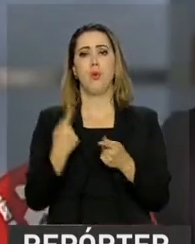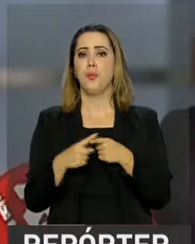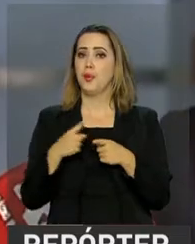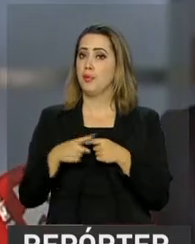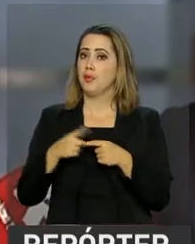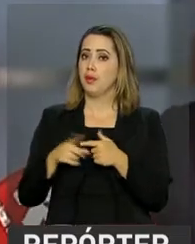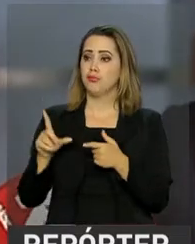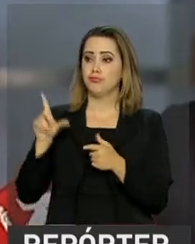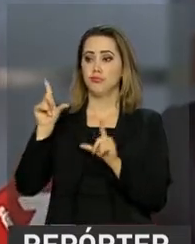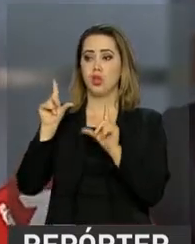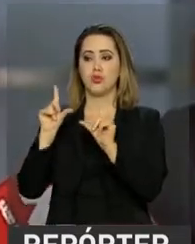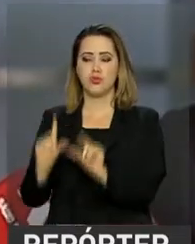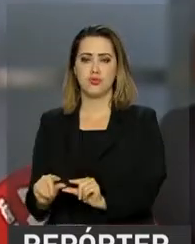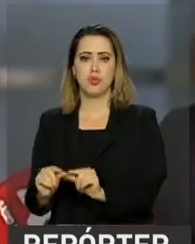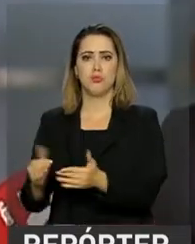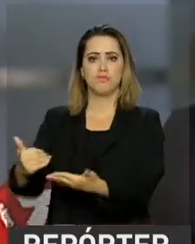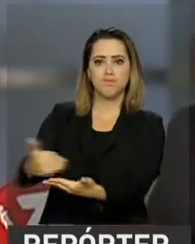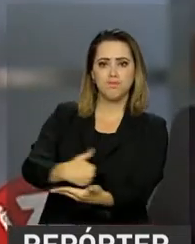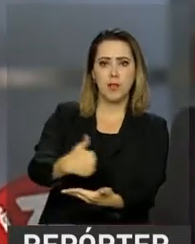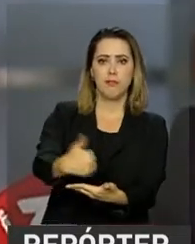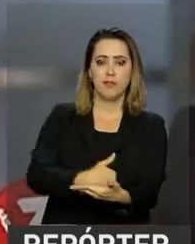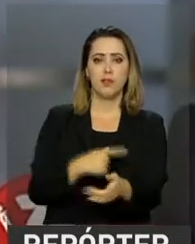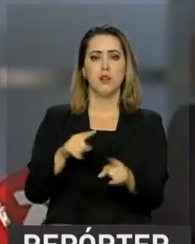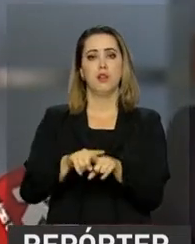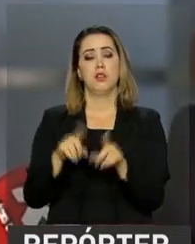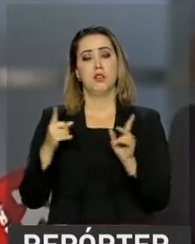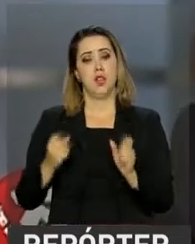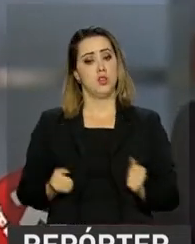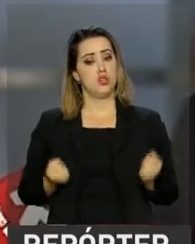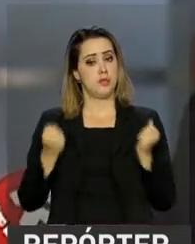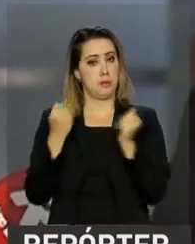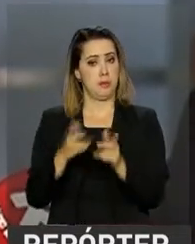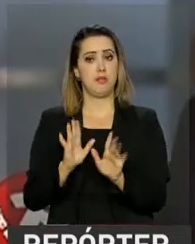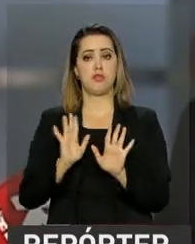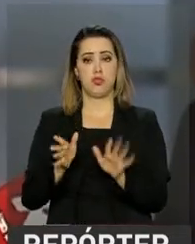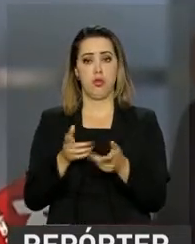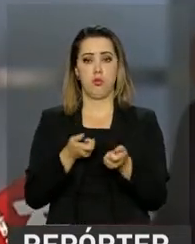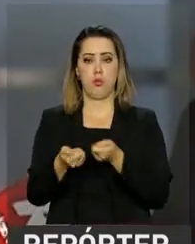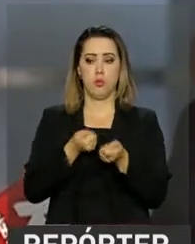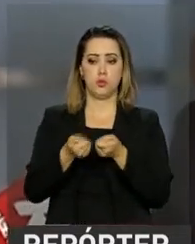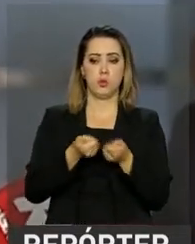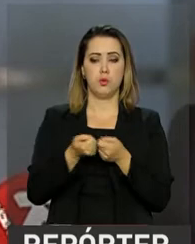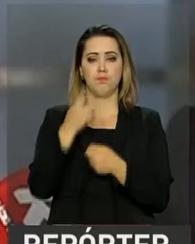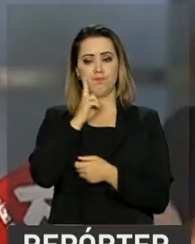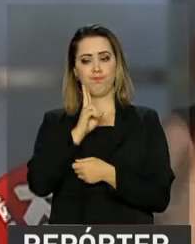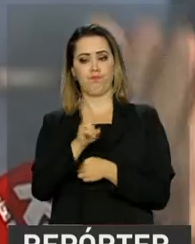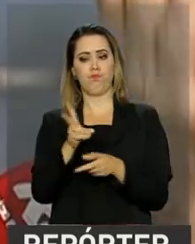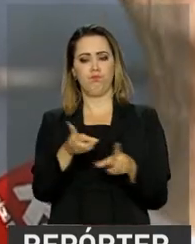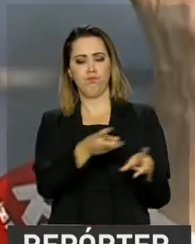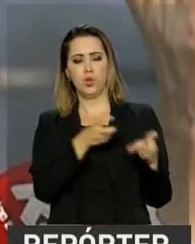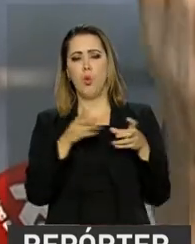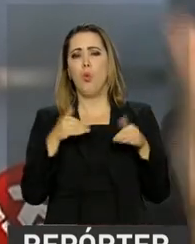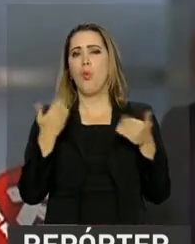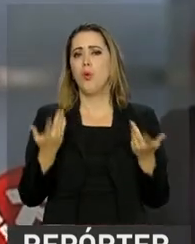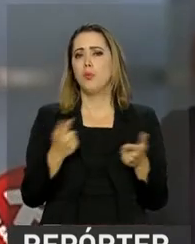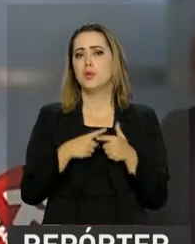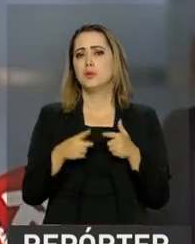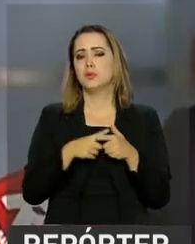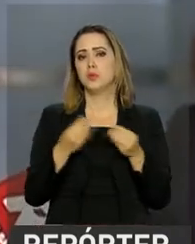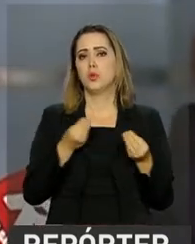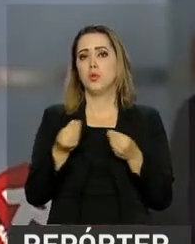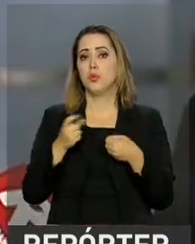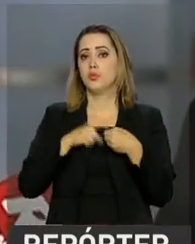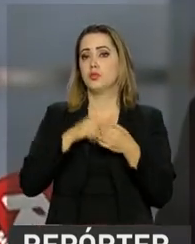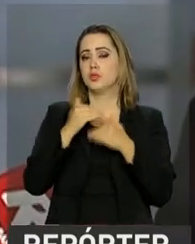arrecadação, não a despesa. A despesa está sob controle, não há problema. Então, nós estamos analisando, primeiro, o que foi e, segundo, exatamente qual é a possibilidade de